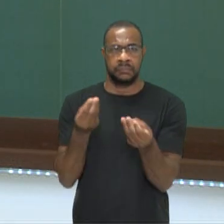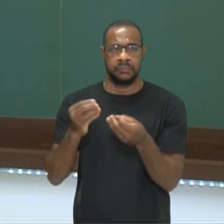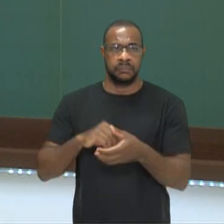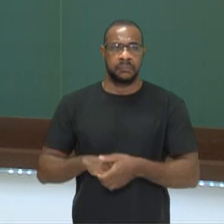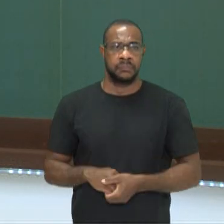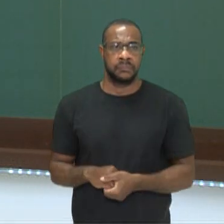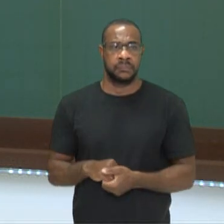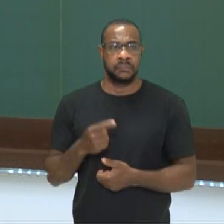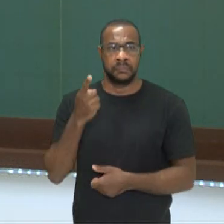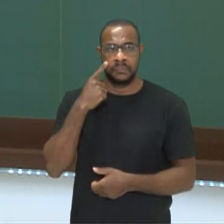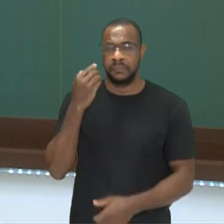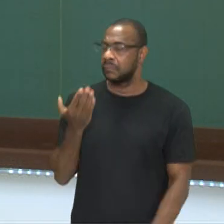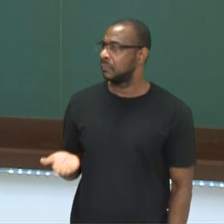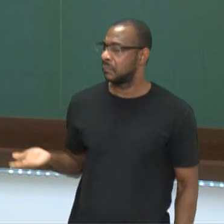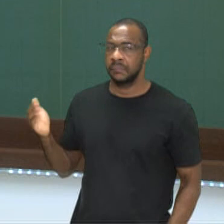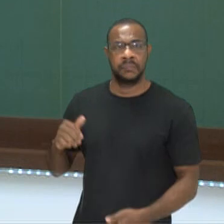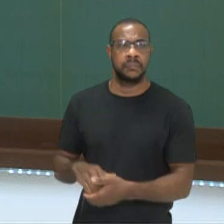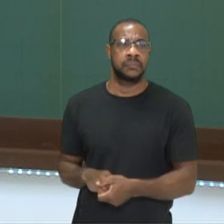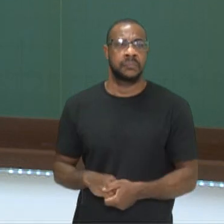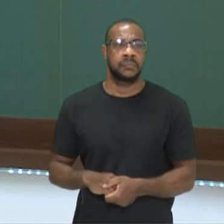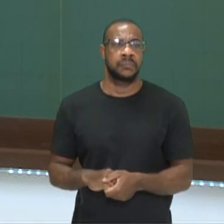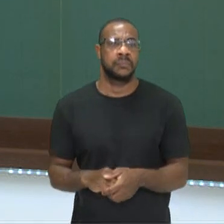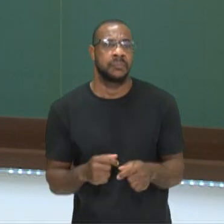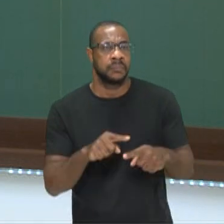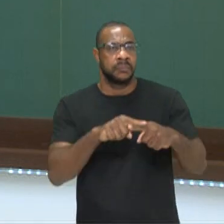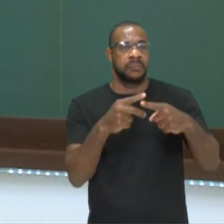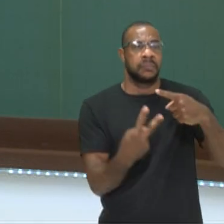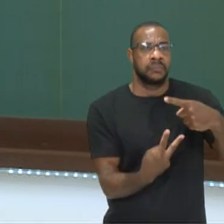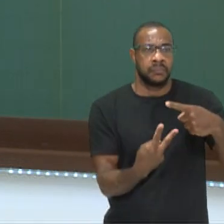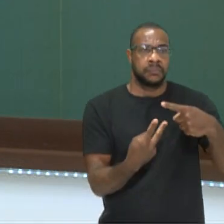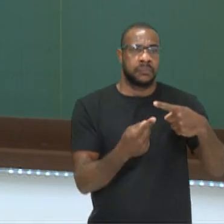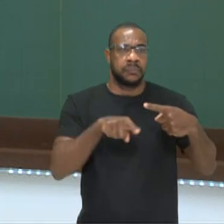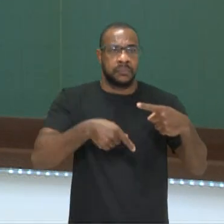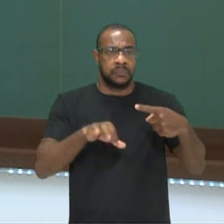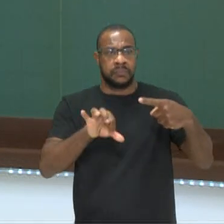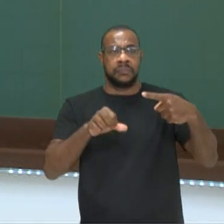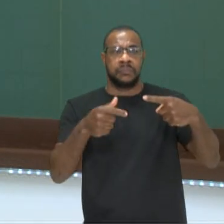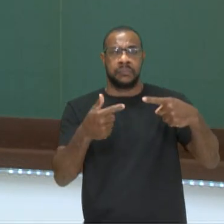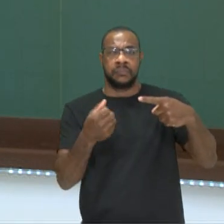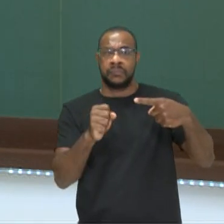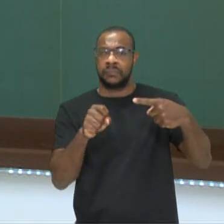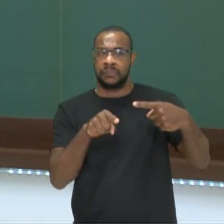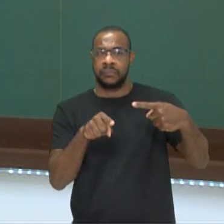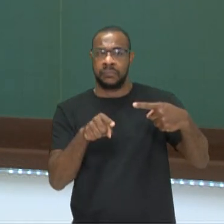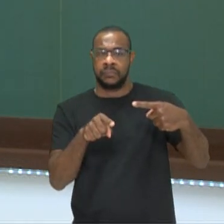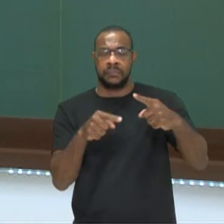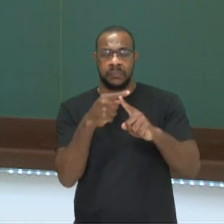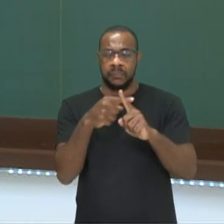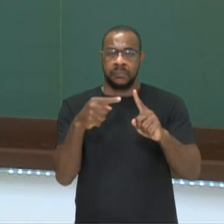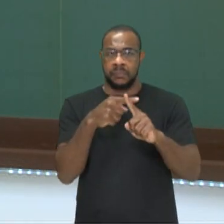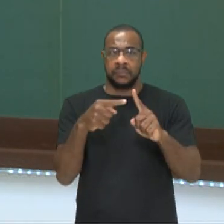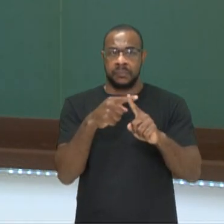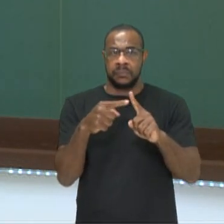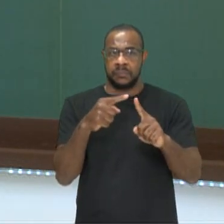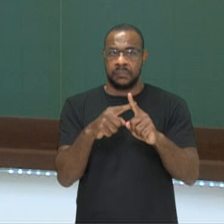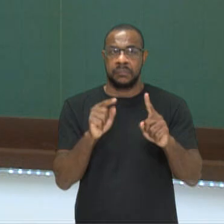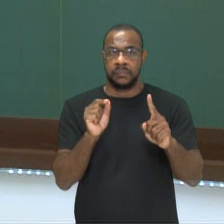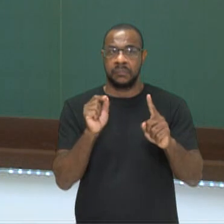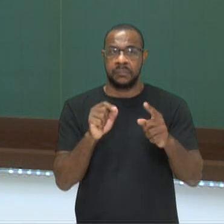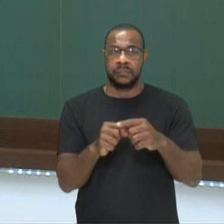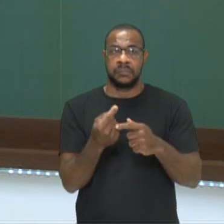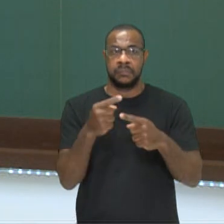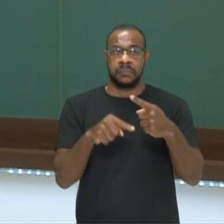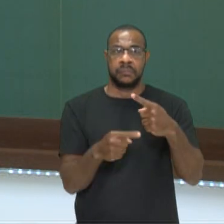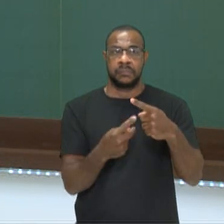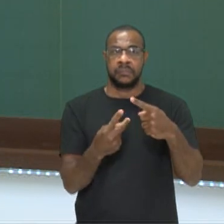bom? Então, olha aqui, ó, esse meio de 9,8. Meio significa metade, ok? Então, ele